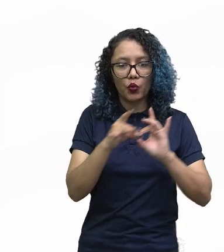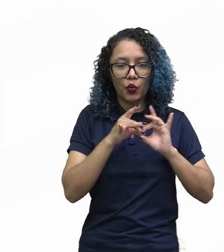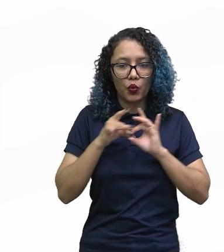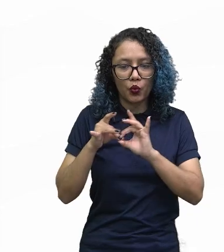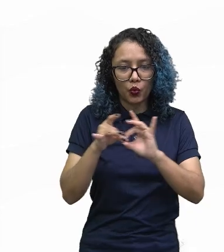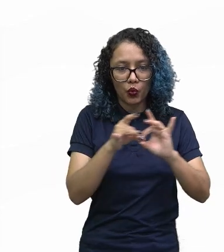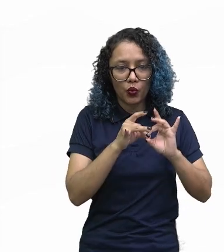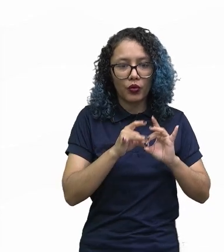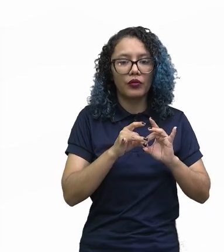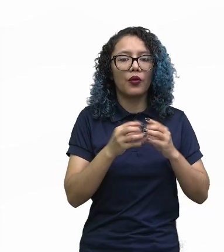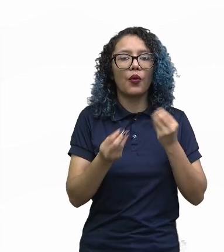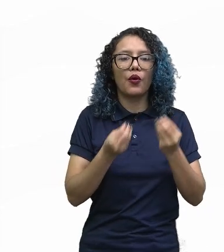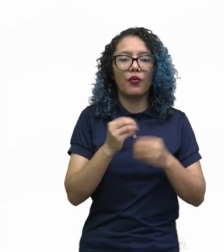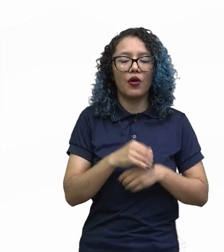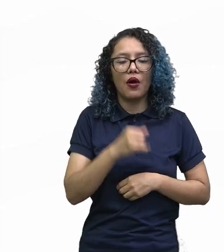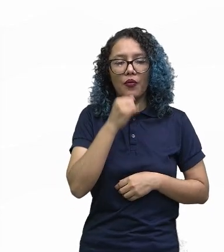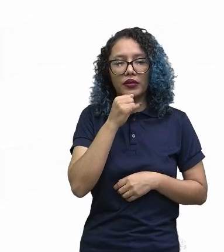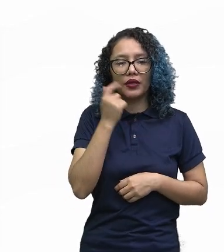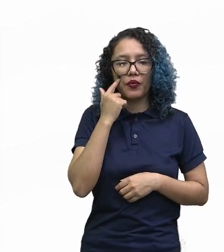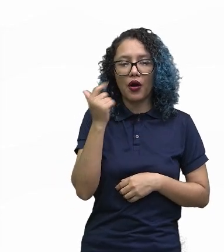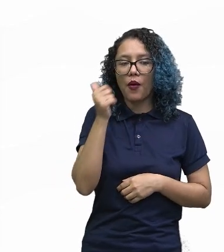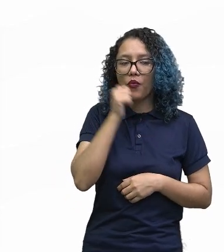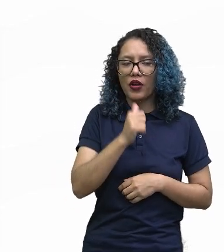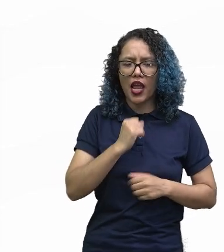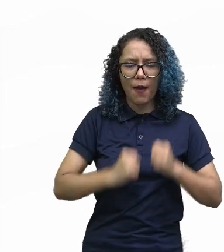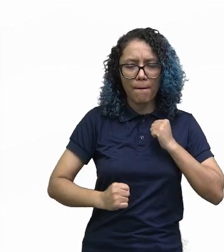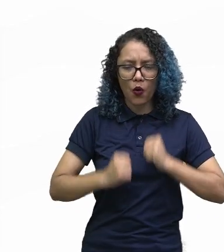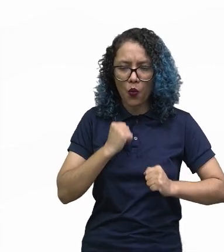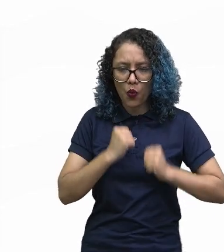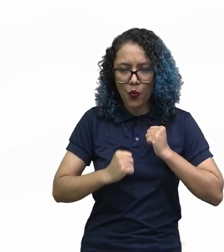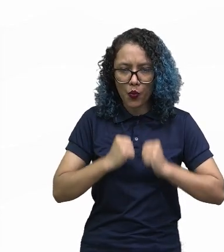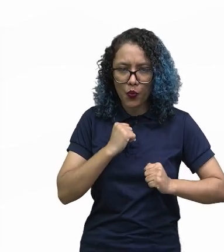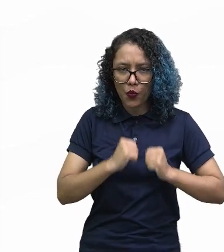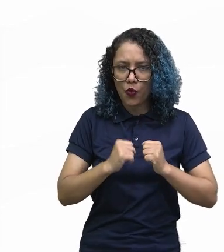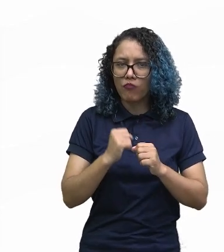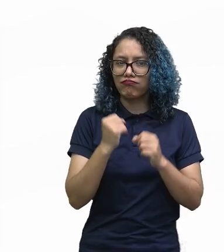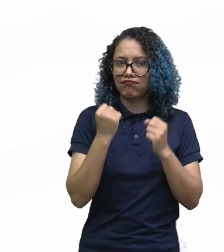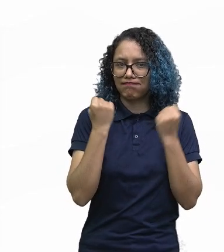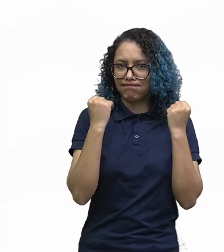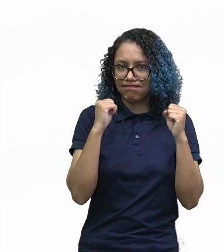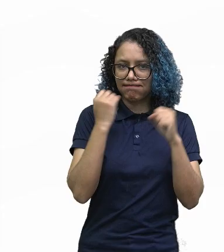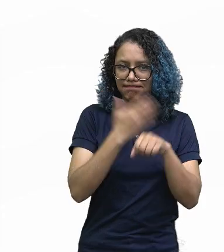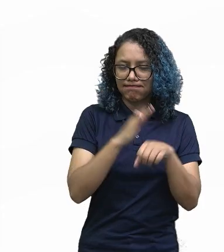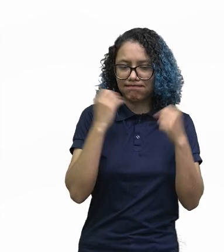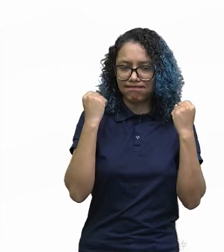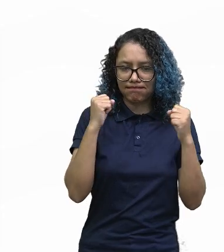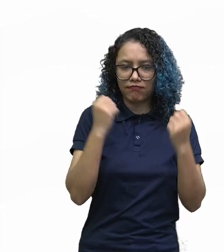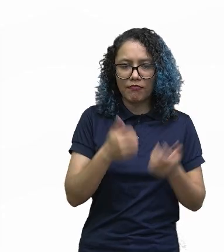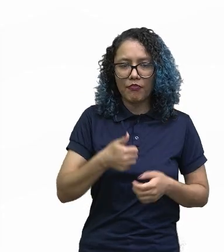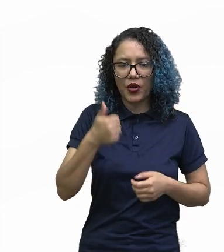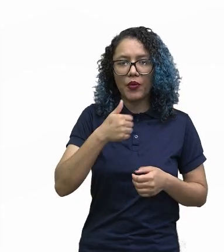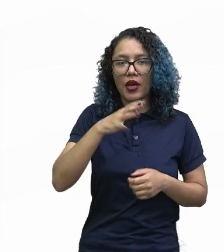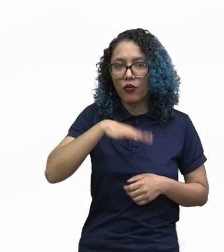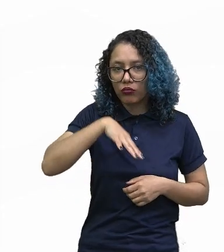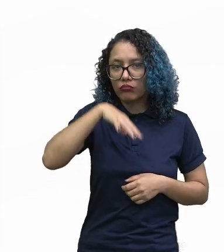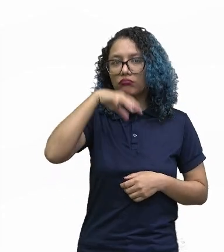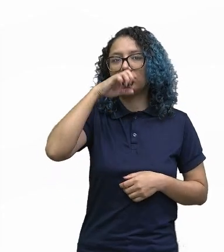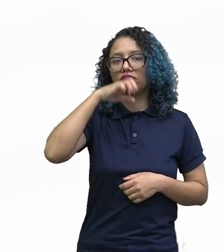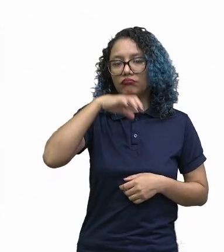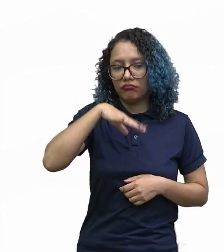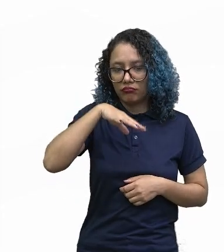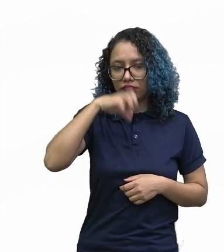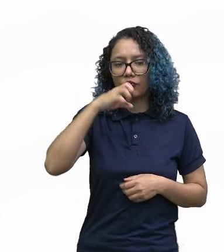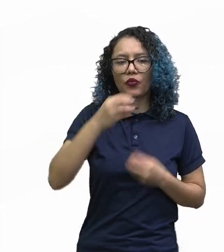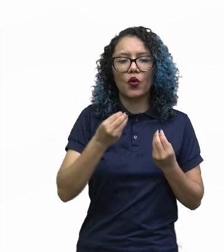essa imagem de uma atleta, a moça correndo, fazendo aí sua atividade física. Primeiro nós temos a ação do sistema respiratório. Ele